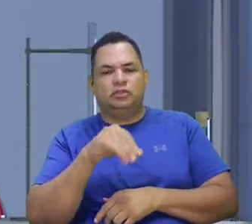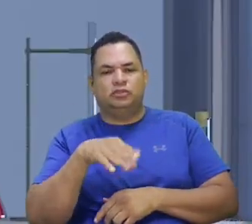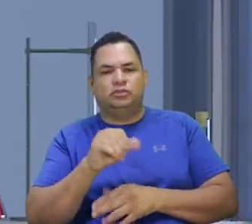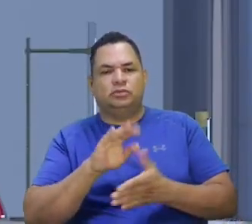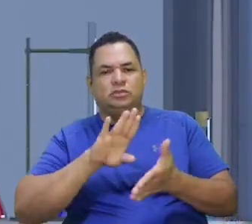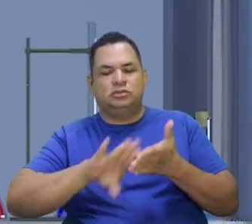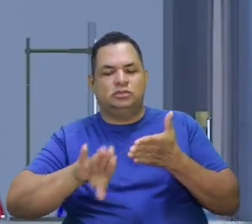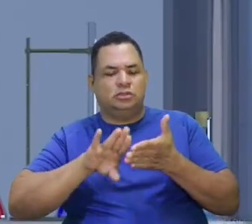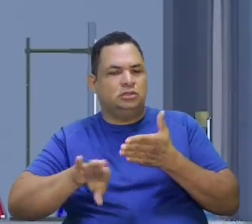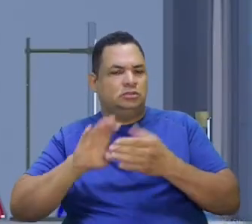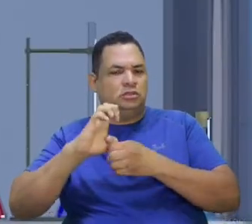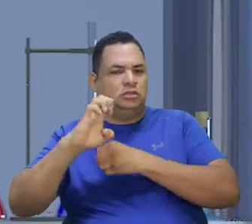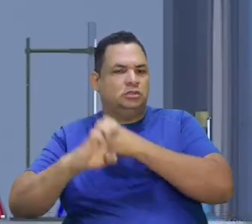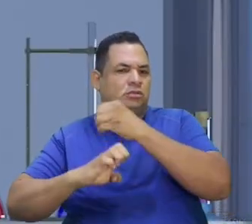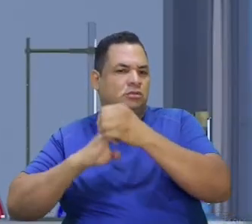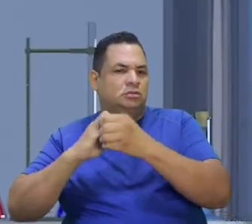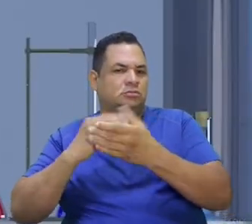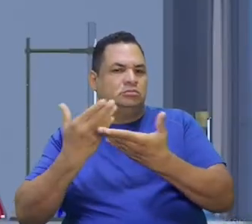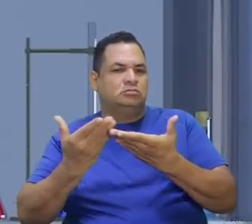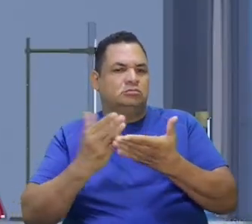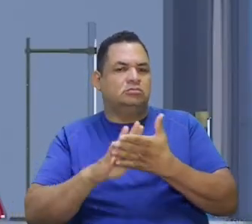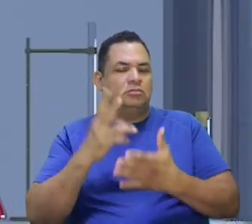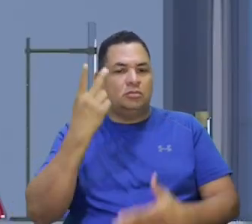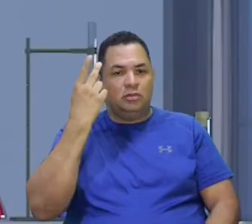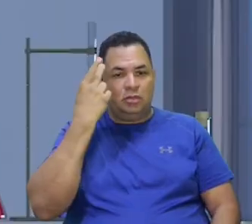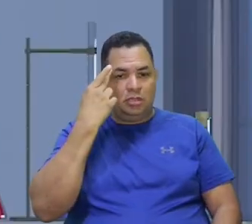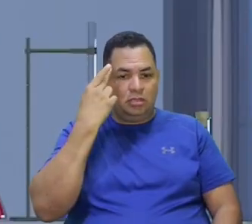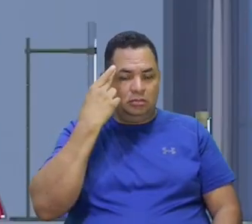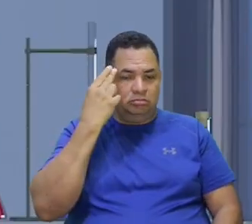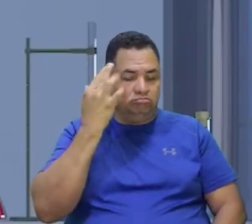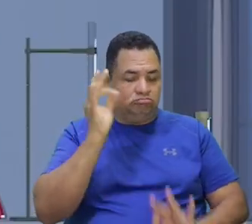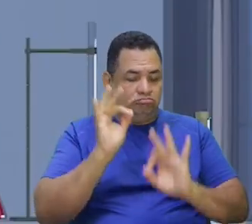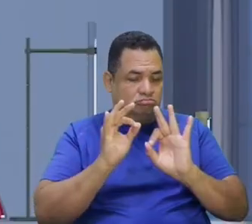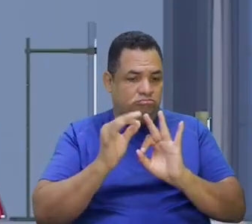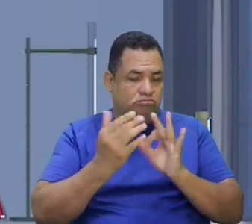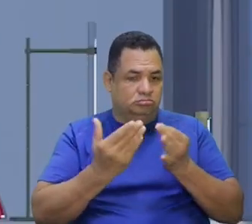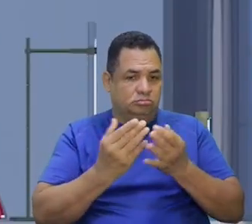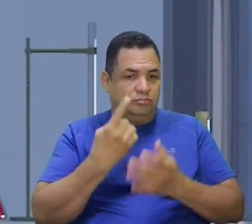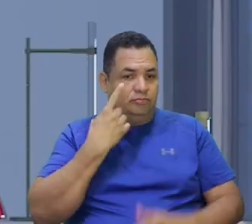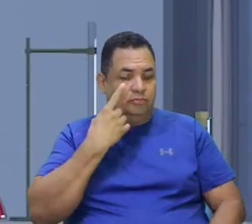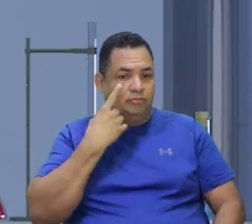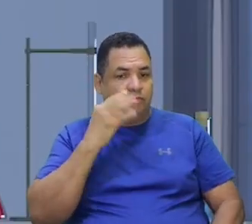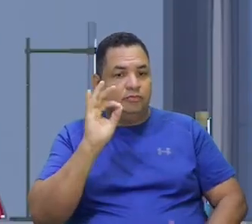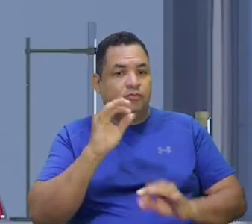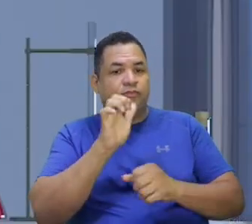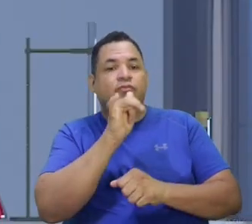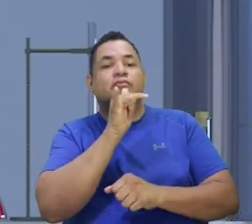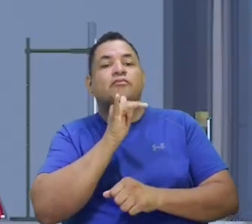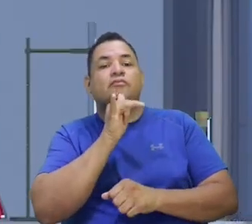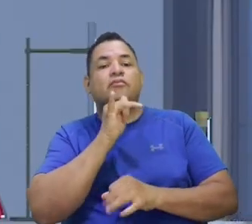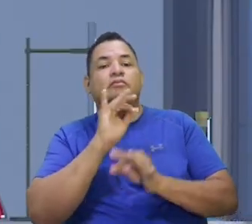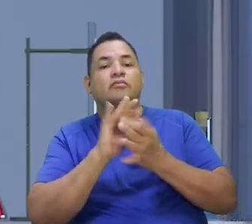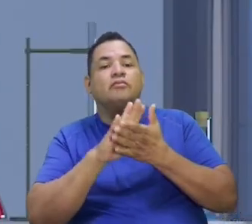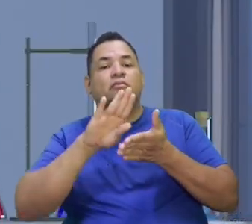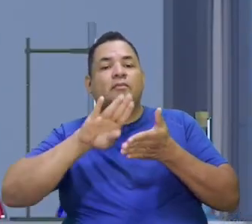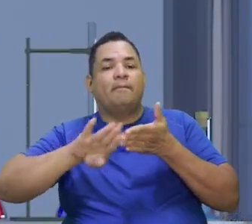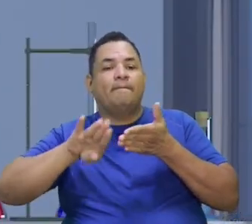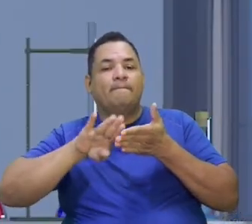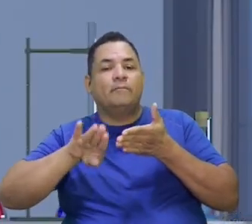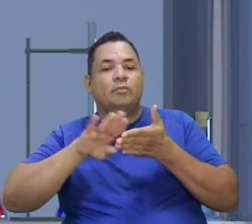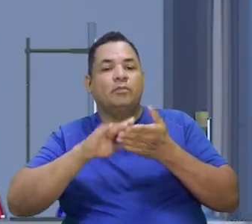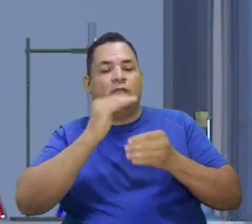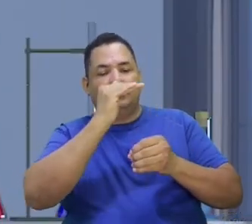retirando elétrons, né? Então, normalmente, os exemplos que a gente viu exemplos onde eles são retirados